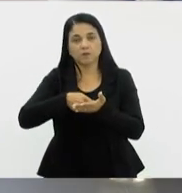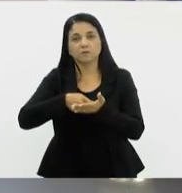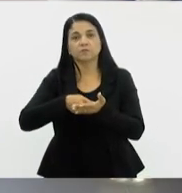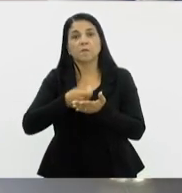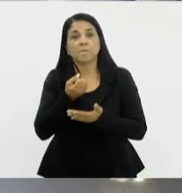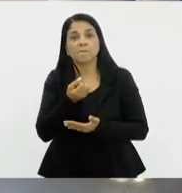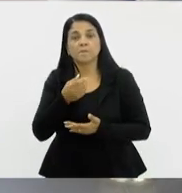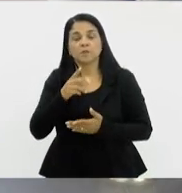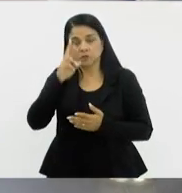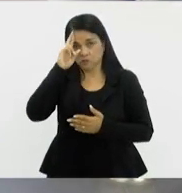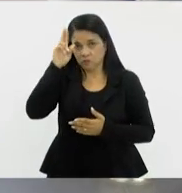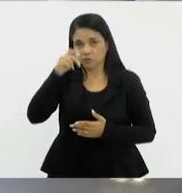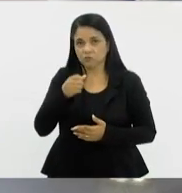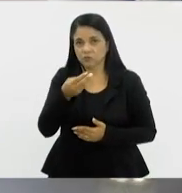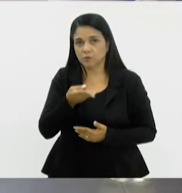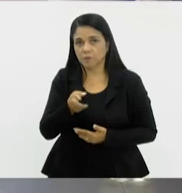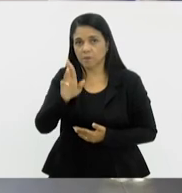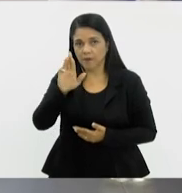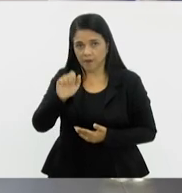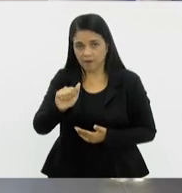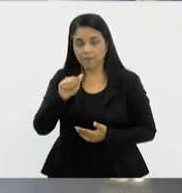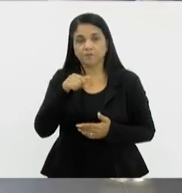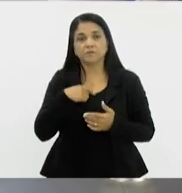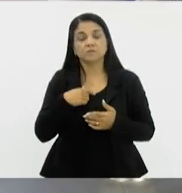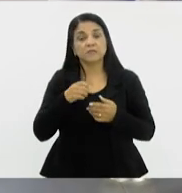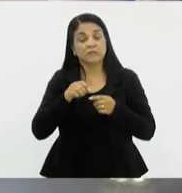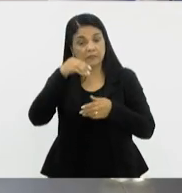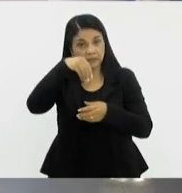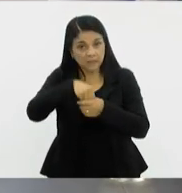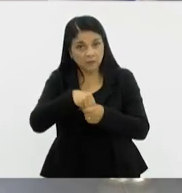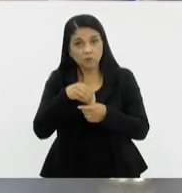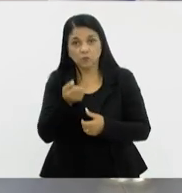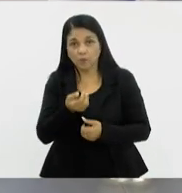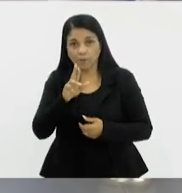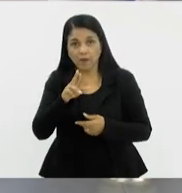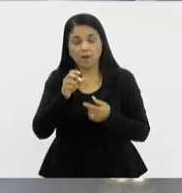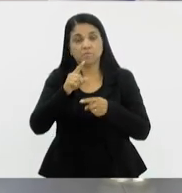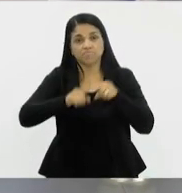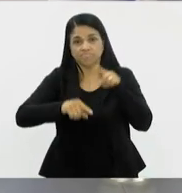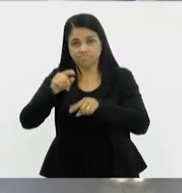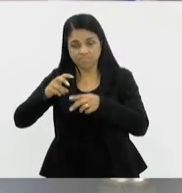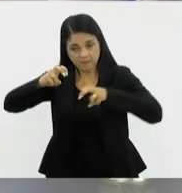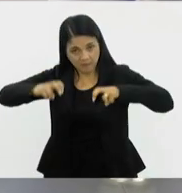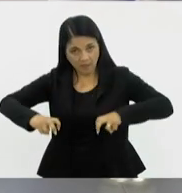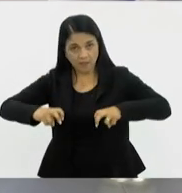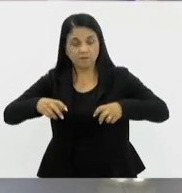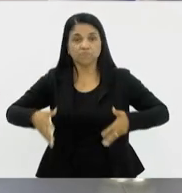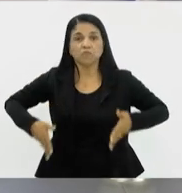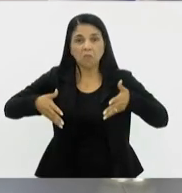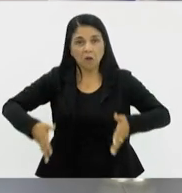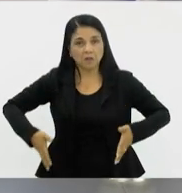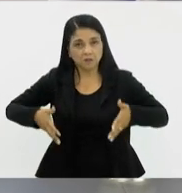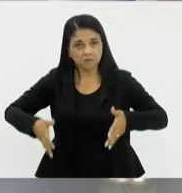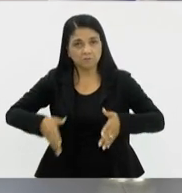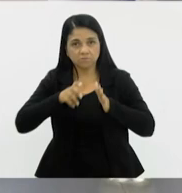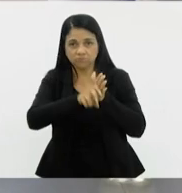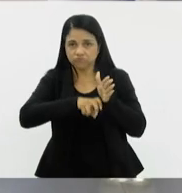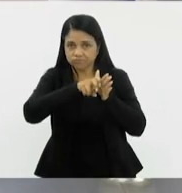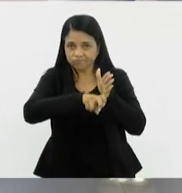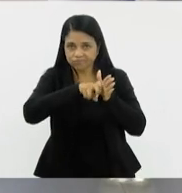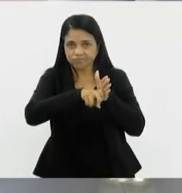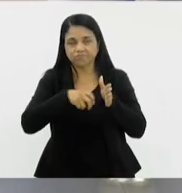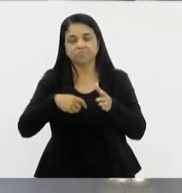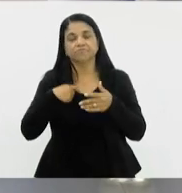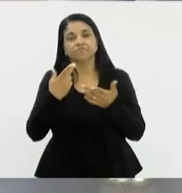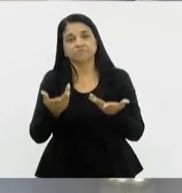bares, restaurantes e similares disponibilizarem em seus estabelecimentos um mobiliário adequado à acessibilidade dos cadeirantes na forma que menciona. Parecer do